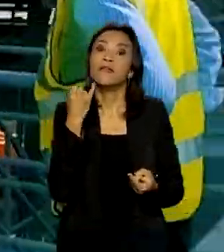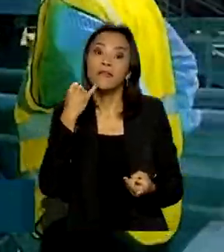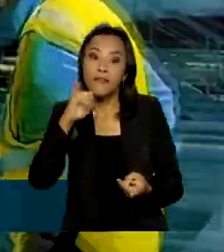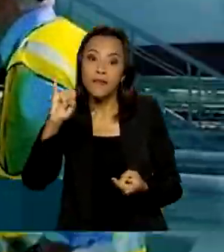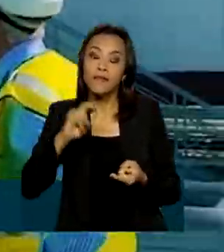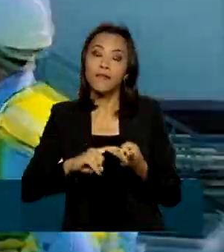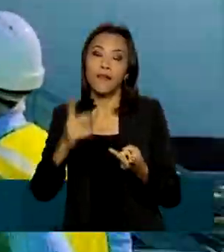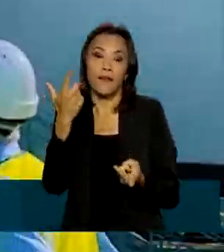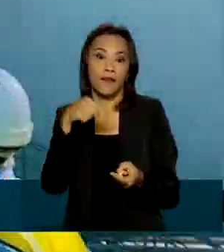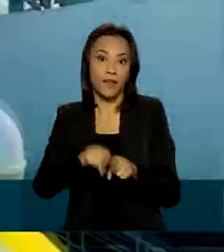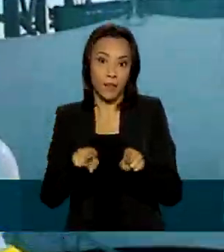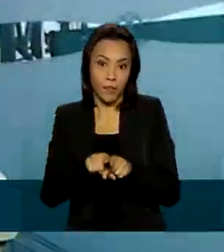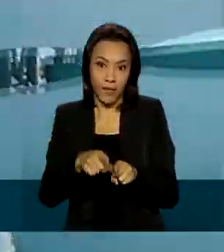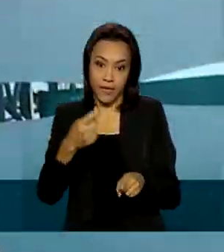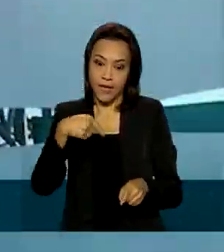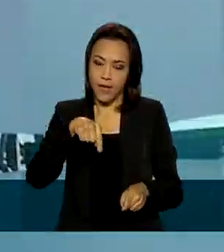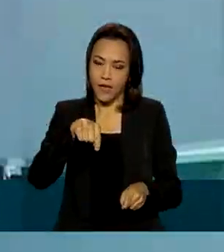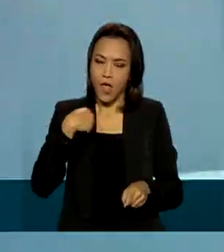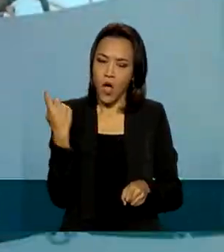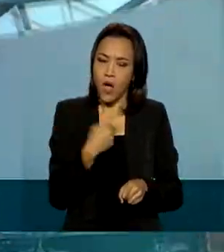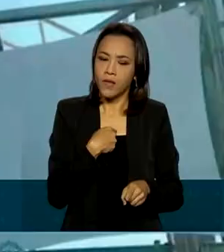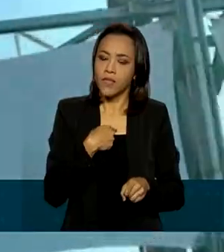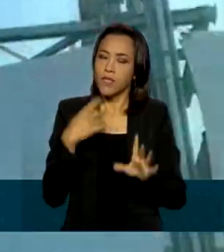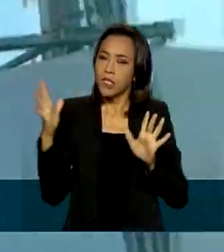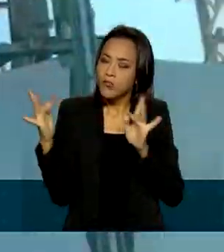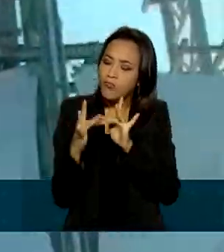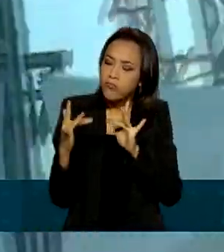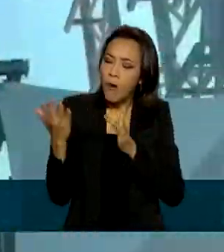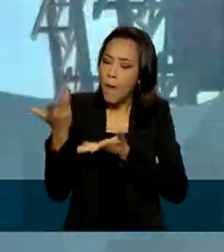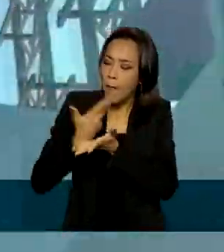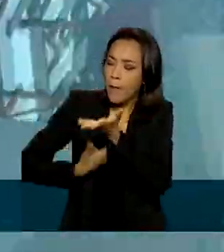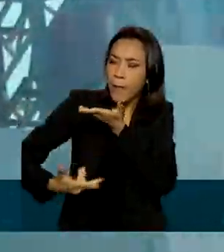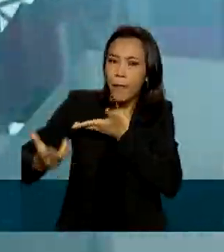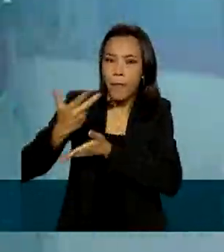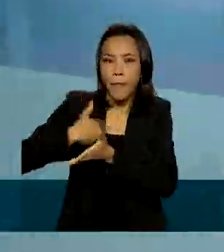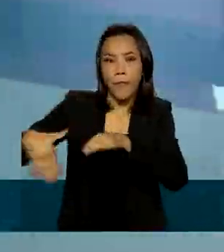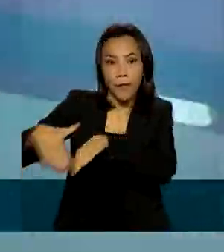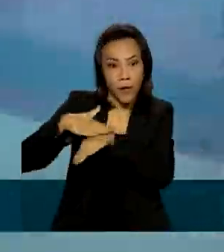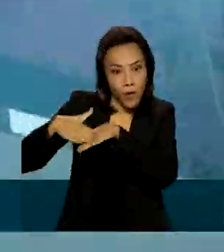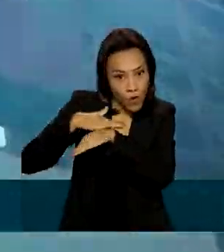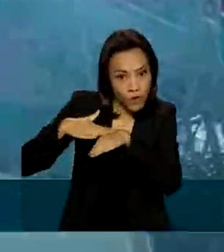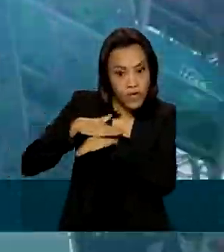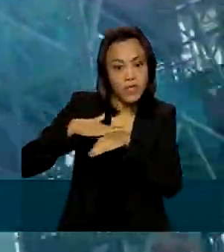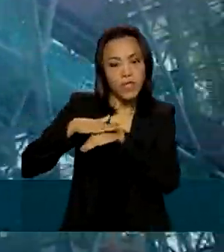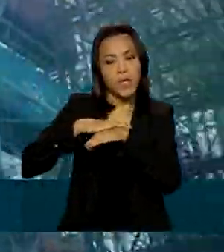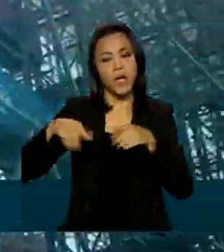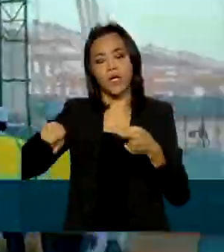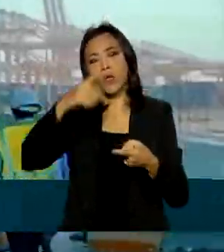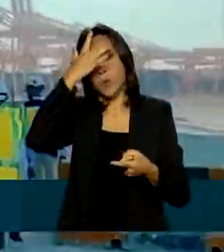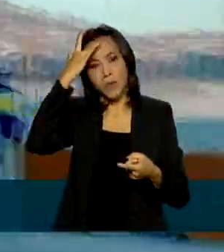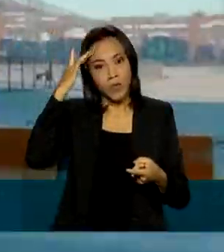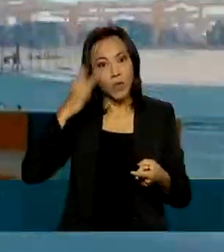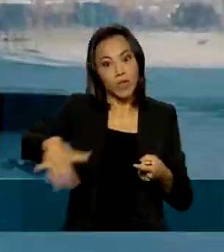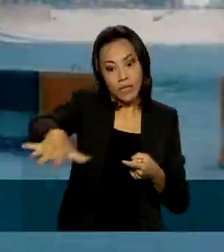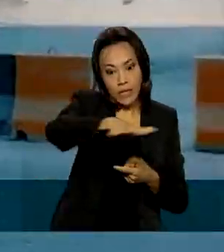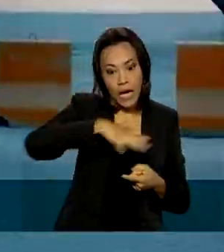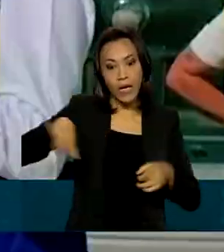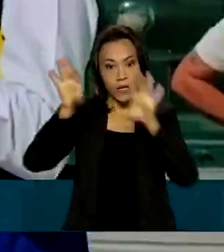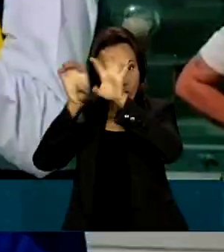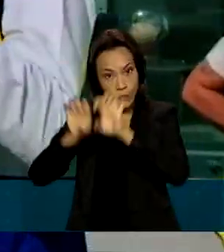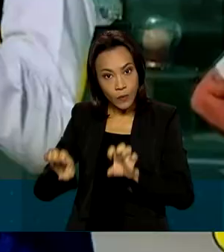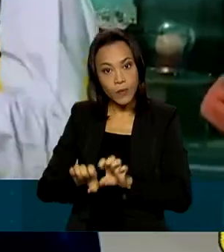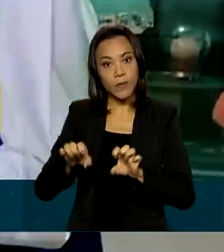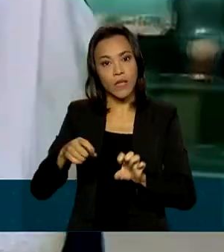Árabes, onde a gente teve a oportunidade de conversar com fundos de investimento, fundos soberanos, operadores de infraestrutura e perceber o